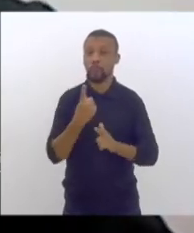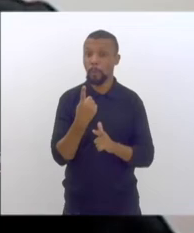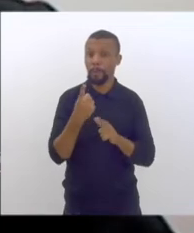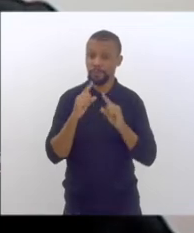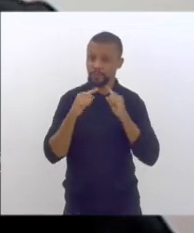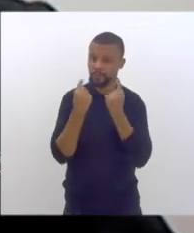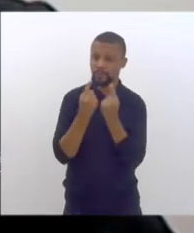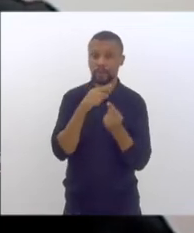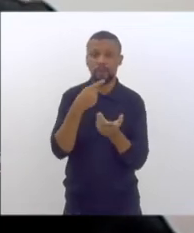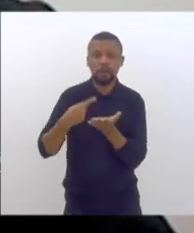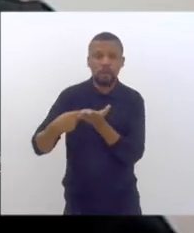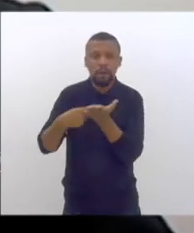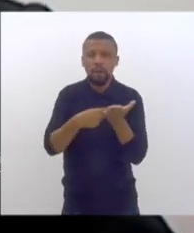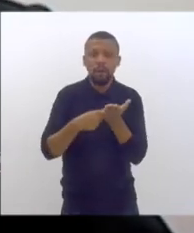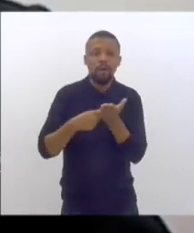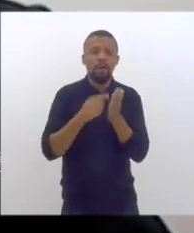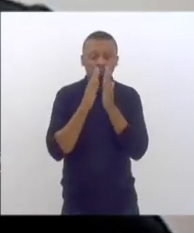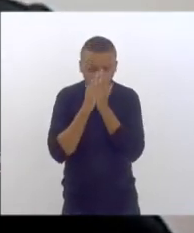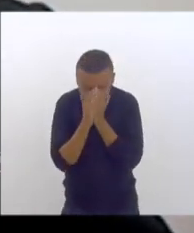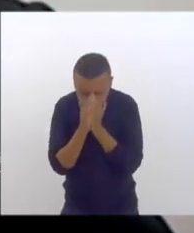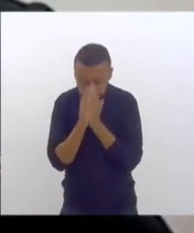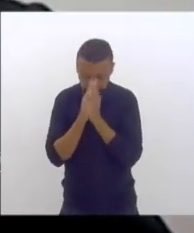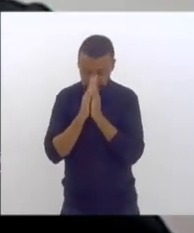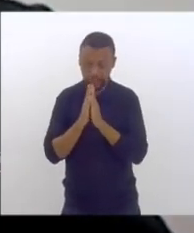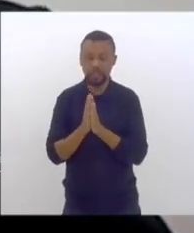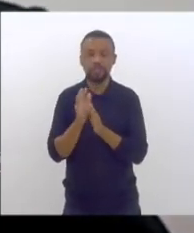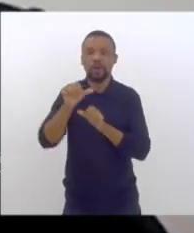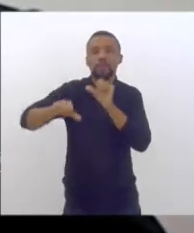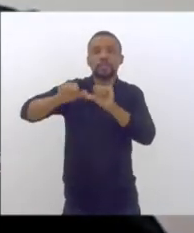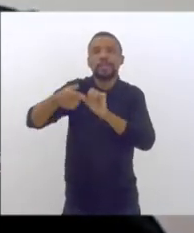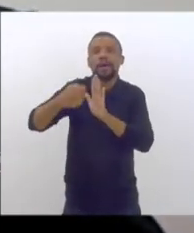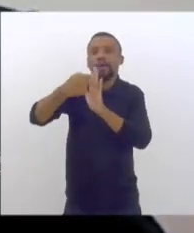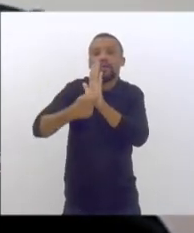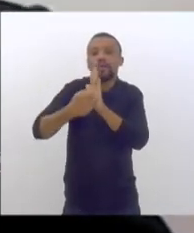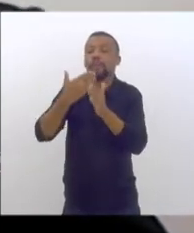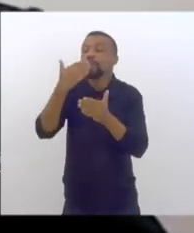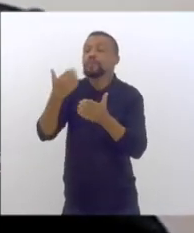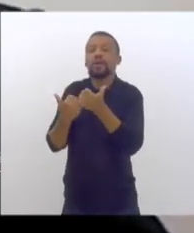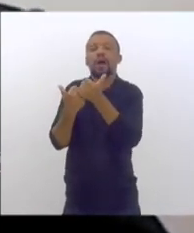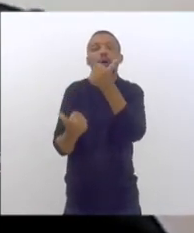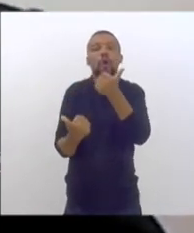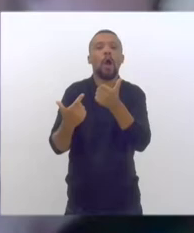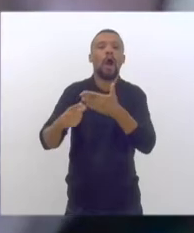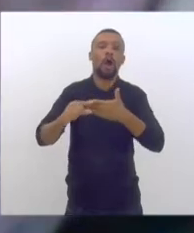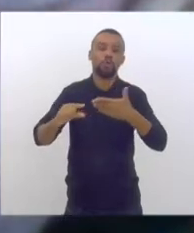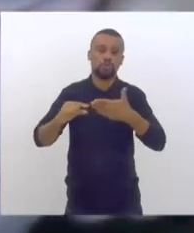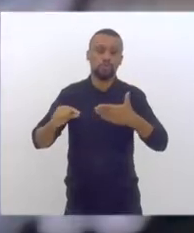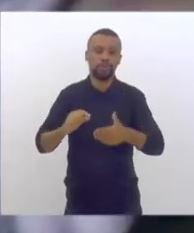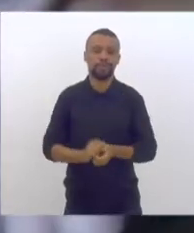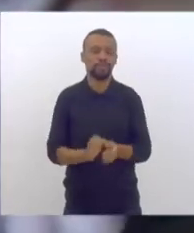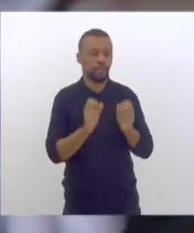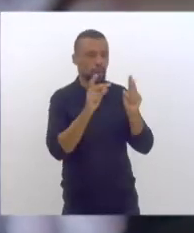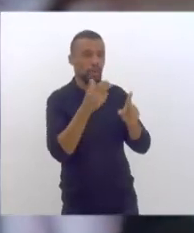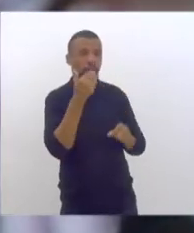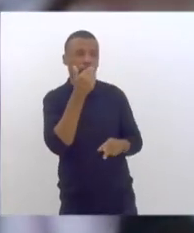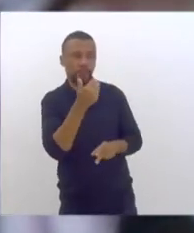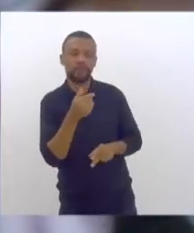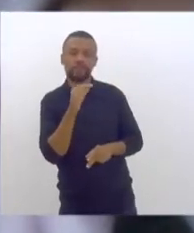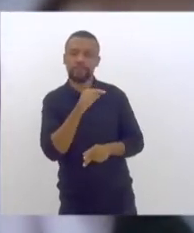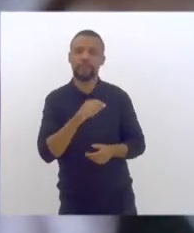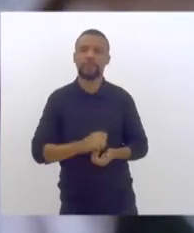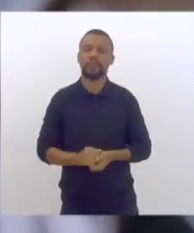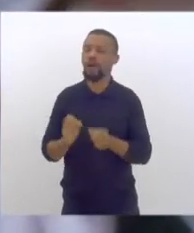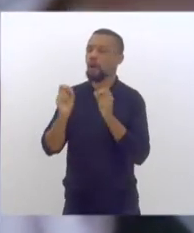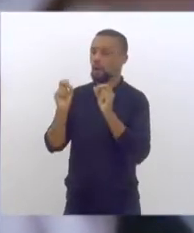gente acordar e não melhor texto para alterar a lei igual altura um ok o pedido dela tá